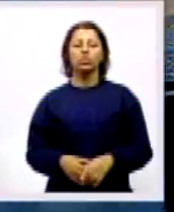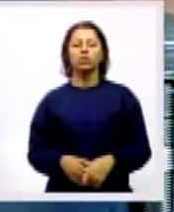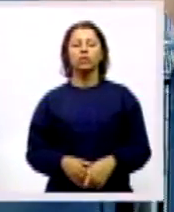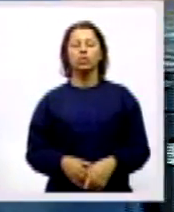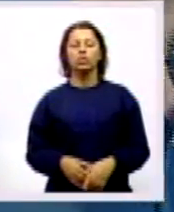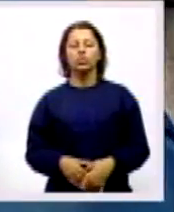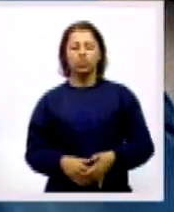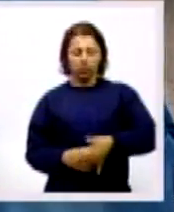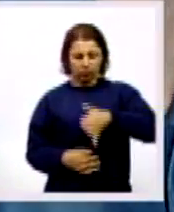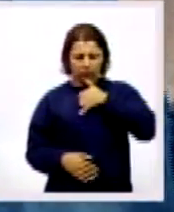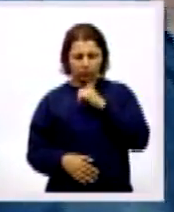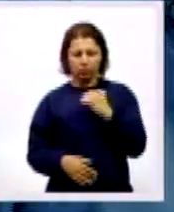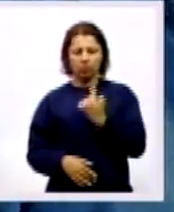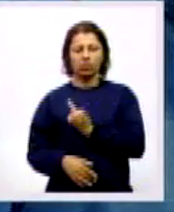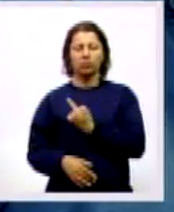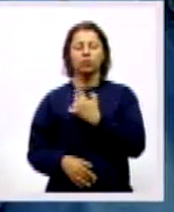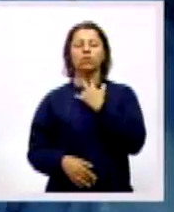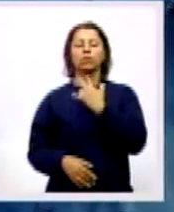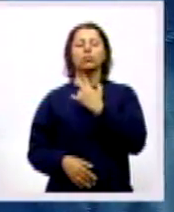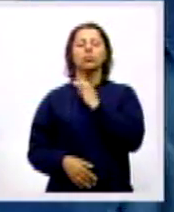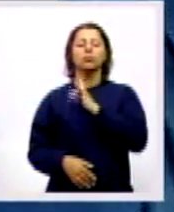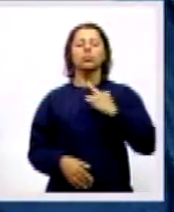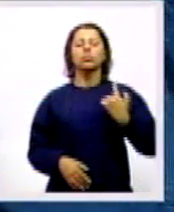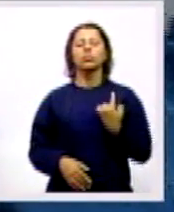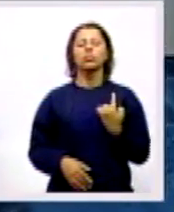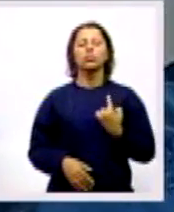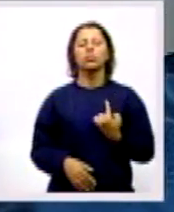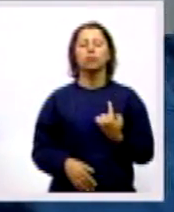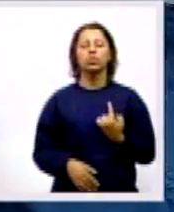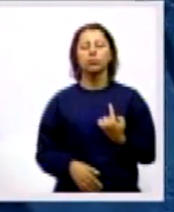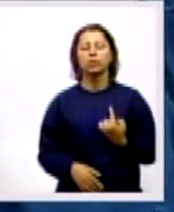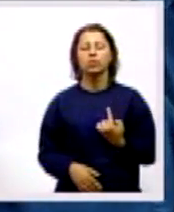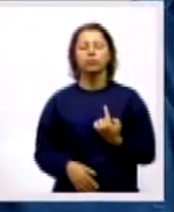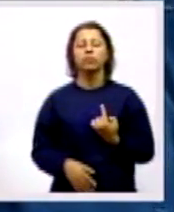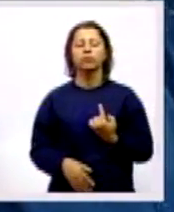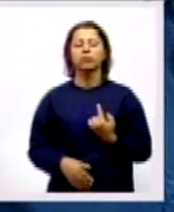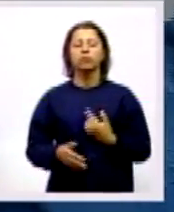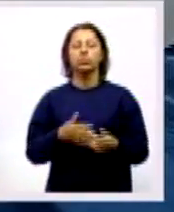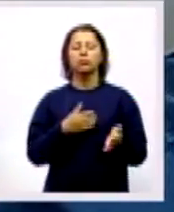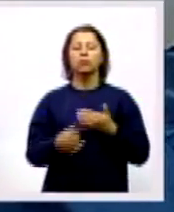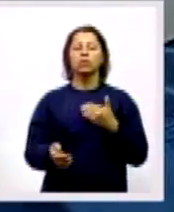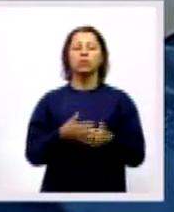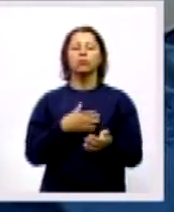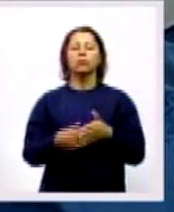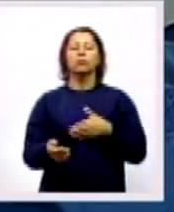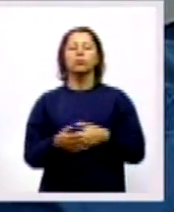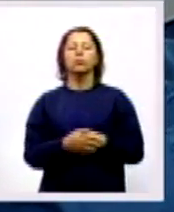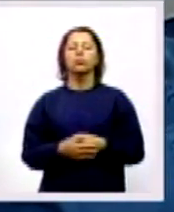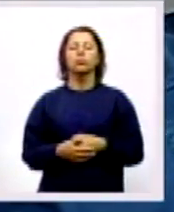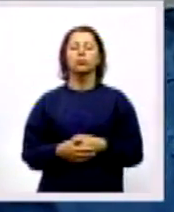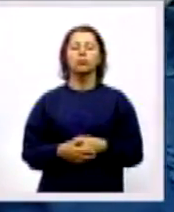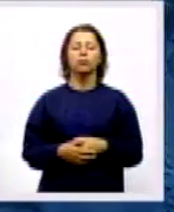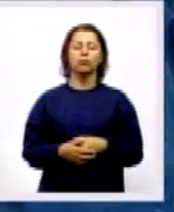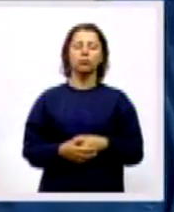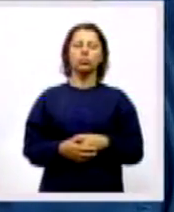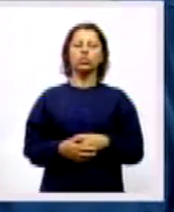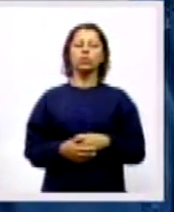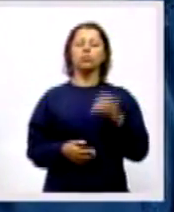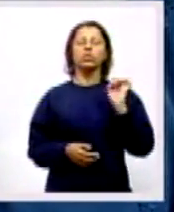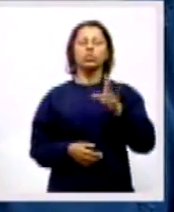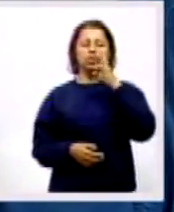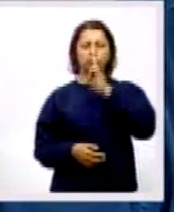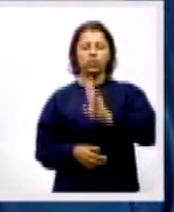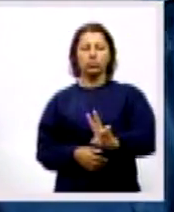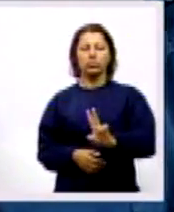lamentável que a gente morra ao relento, sem abrigo, apenas